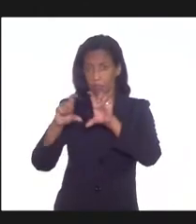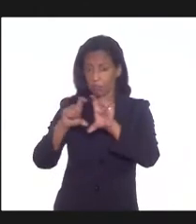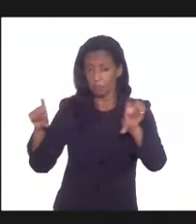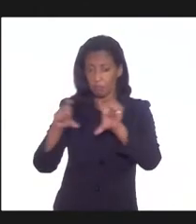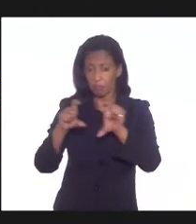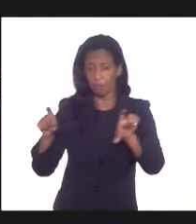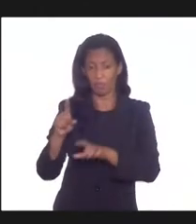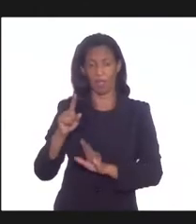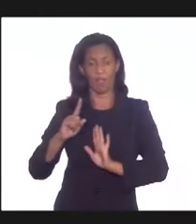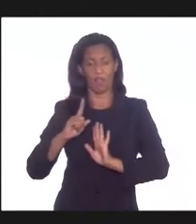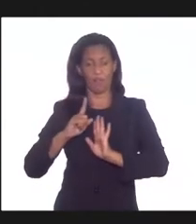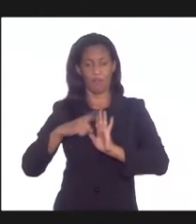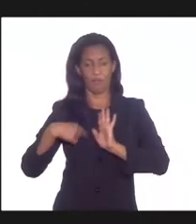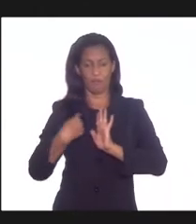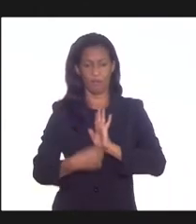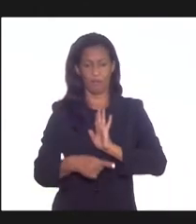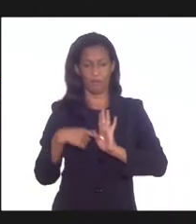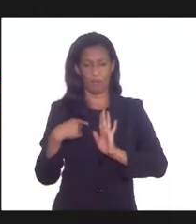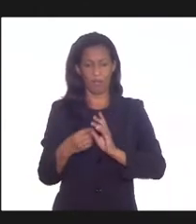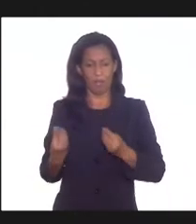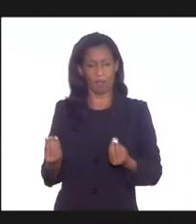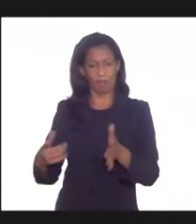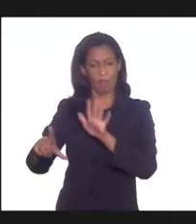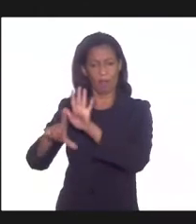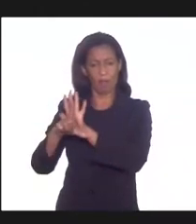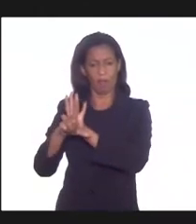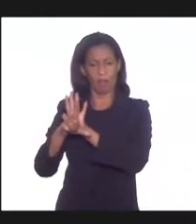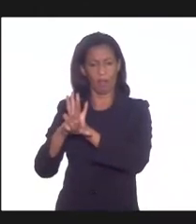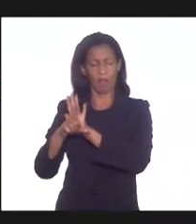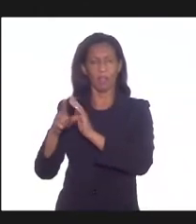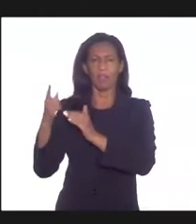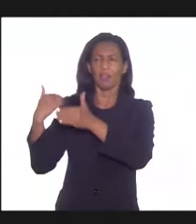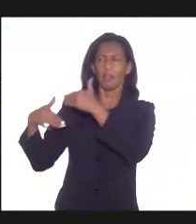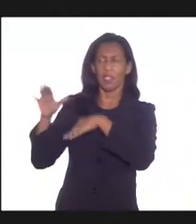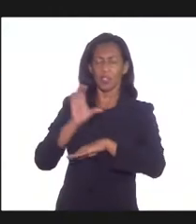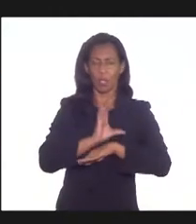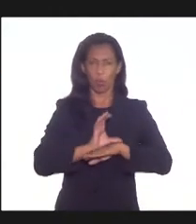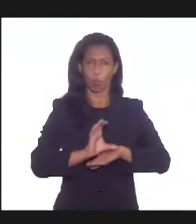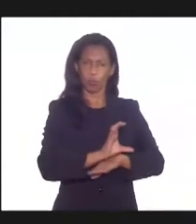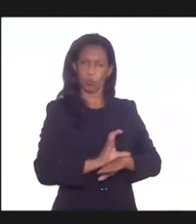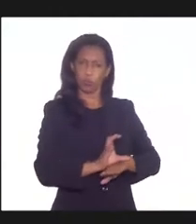a edição de medida provisória para sua regulamentação. Desde a época da Constituinte,